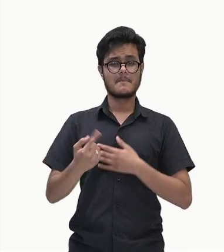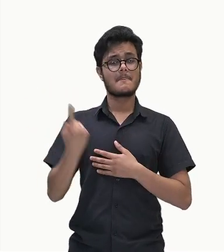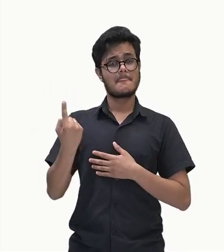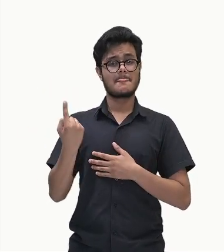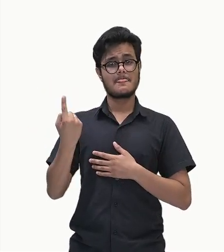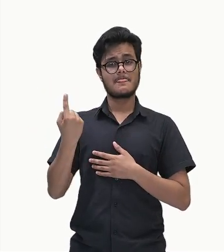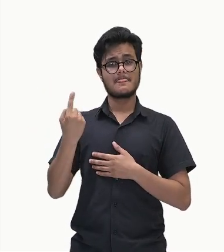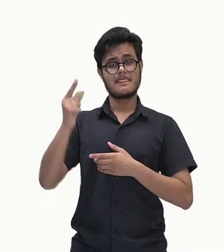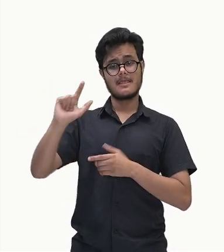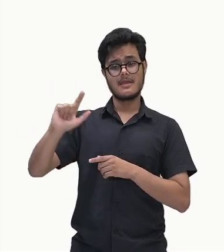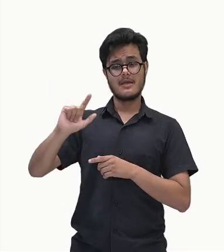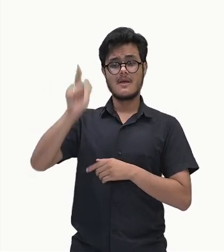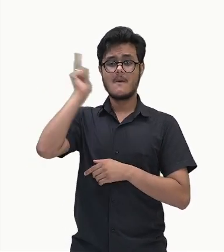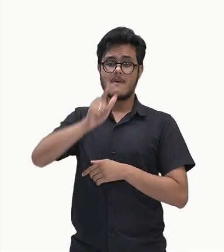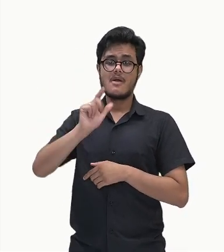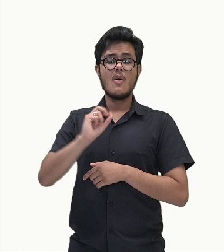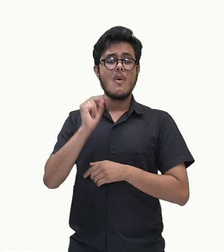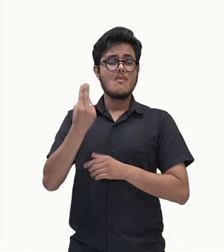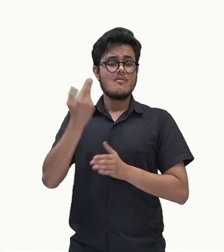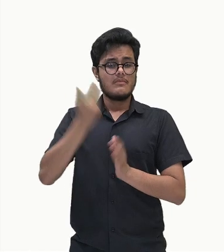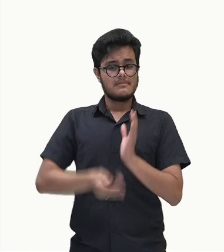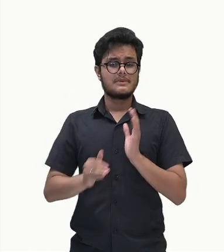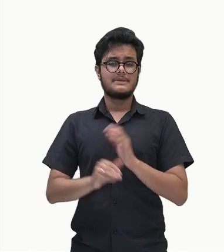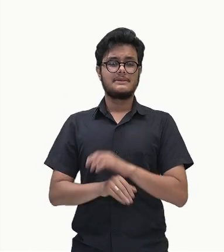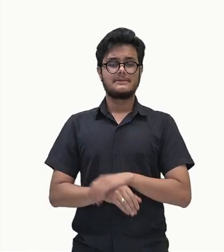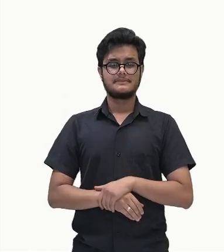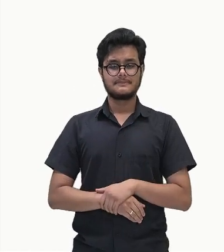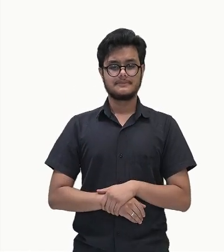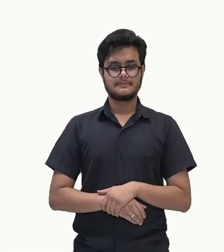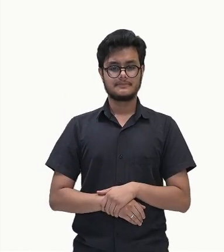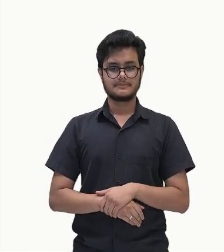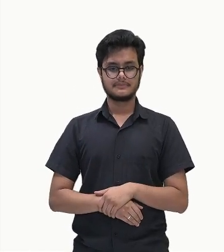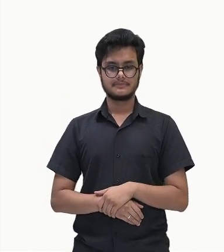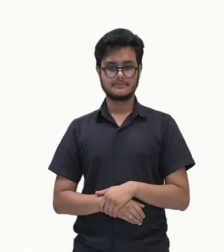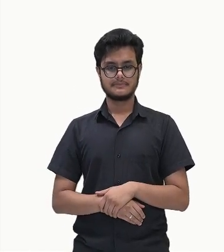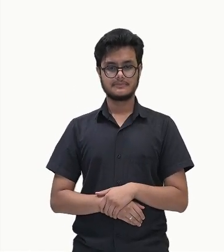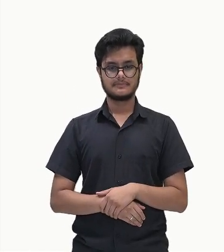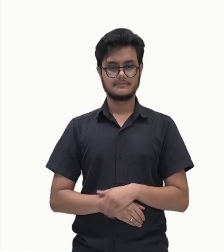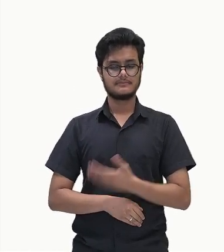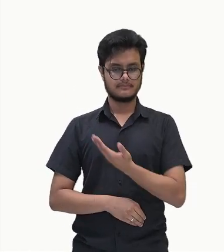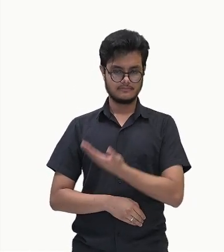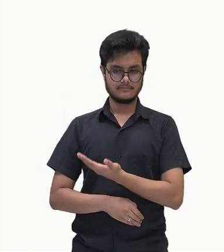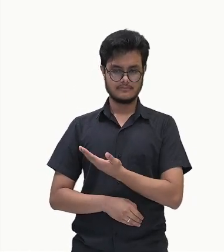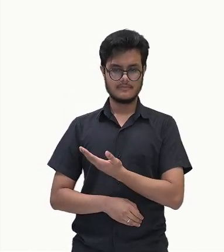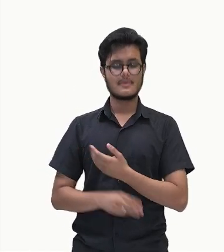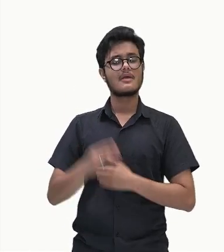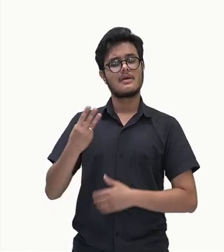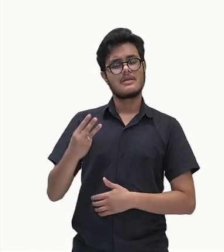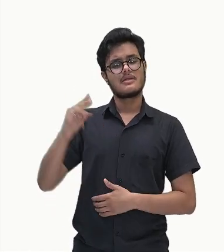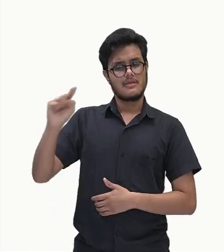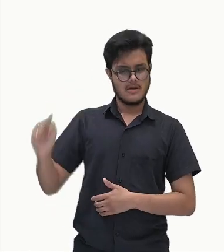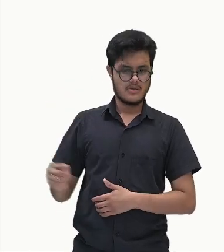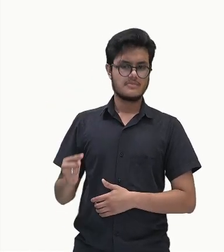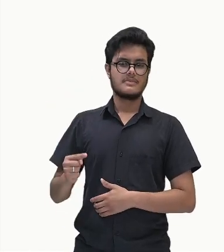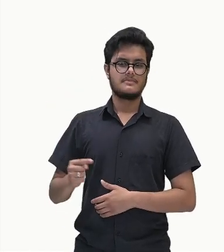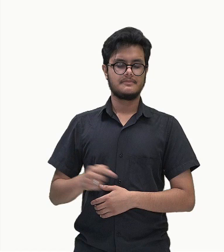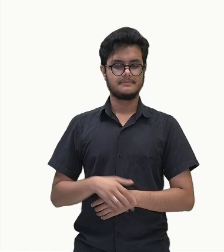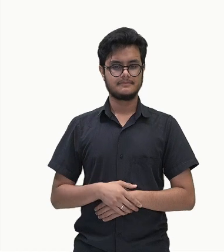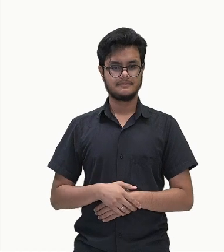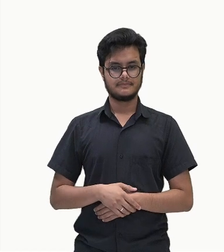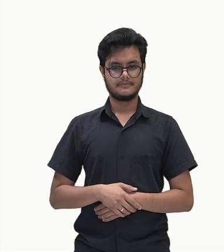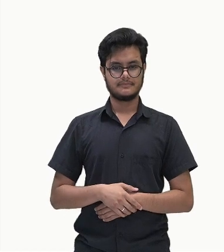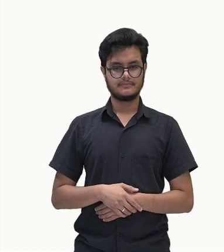uma aqui nessa última 2000 - 1000 1000 + 1000 2000 + 1000